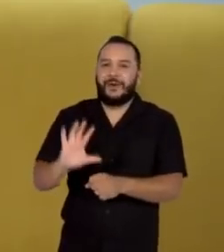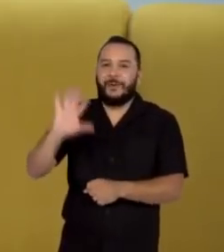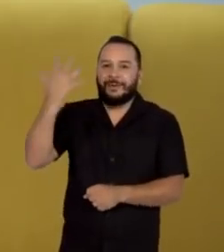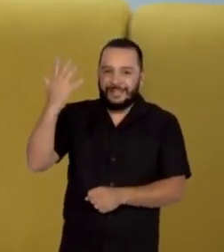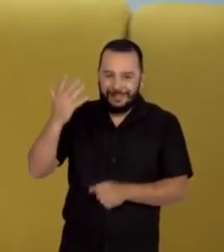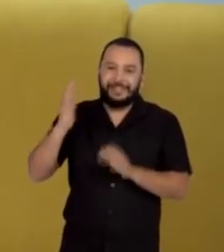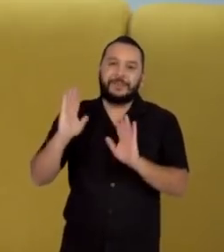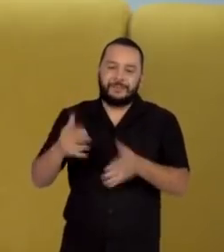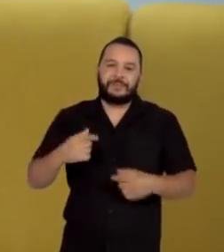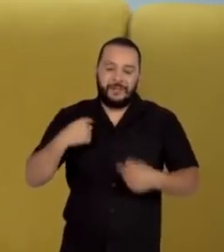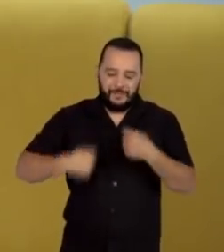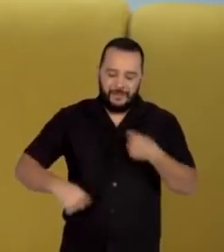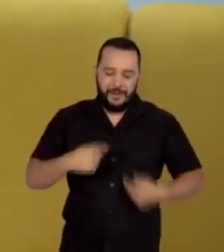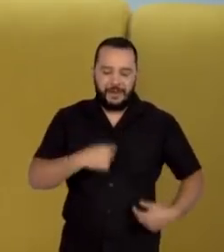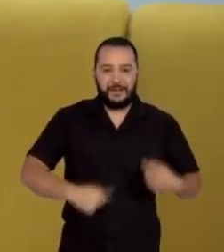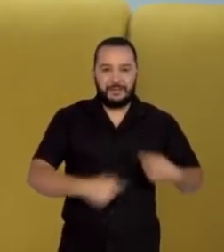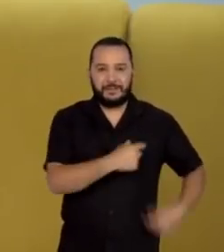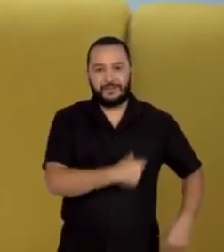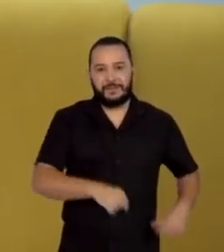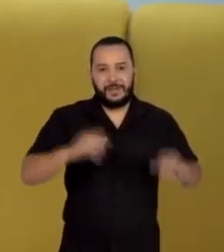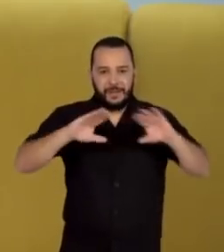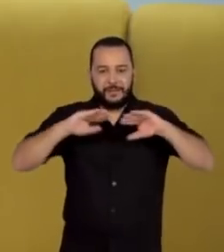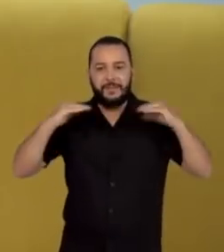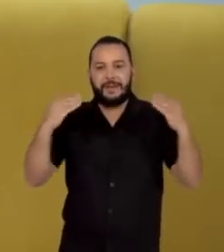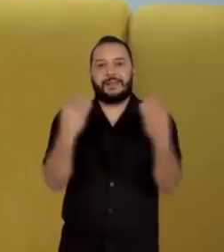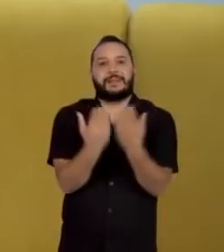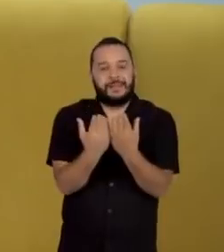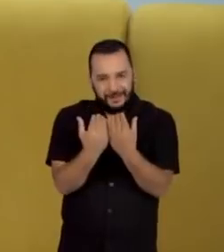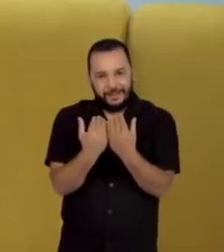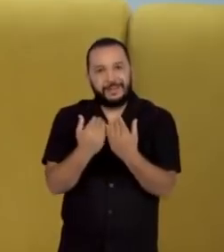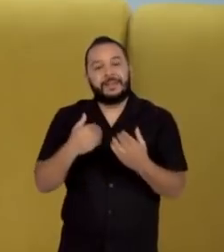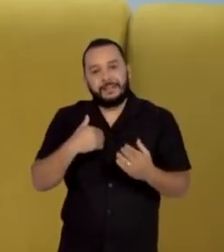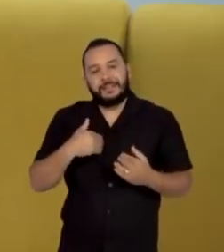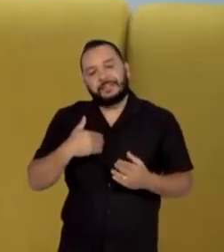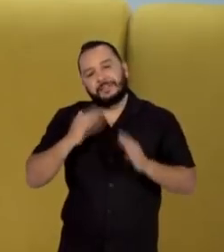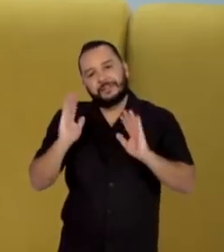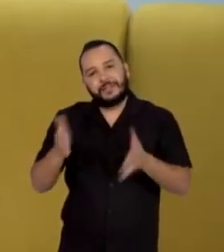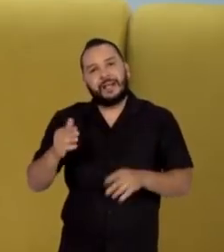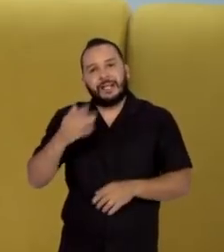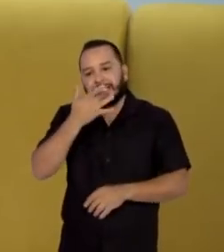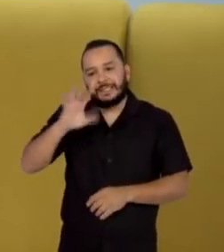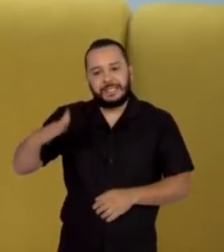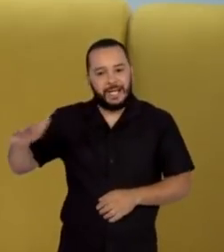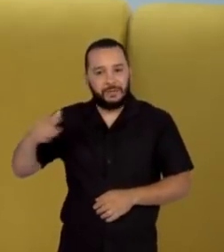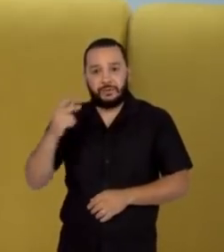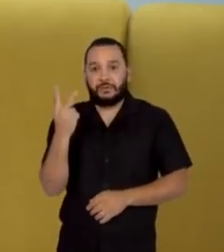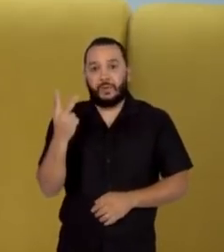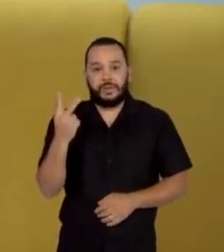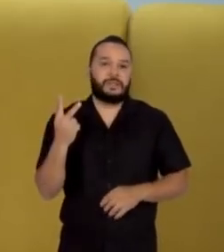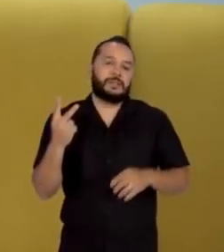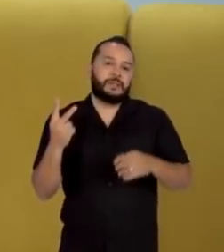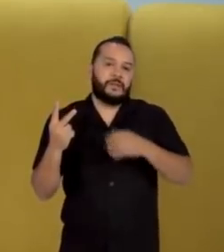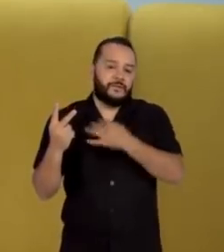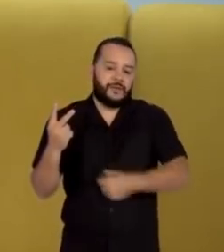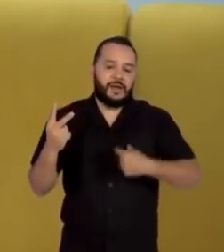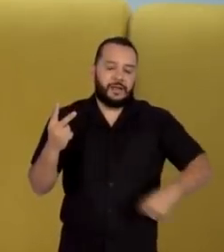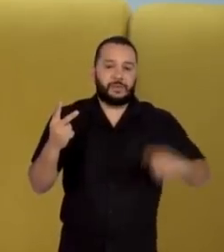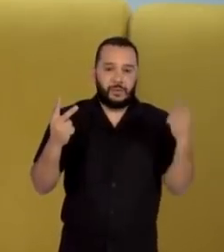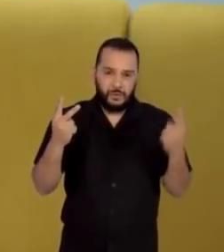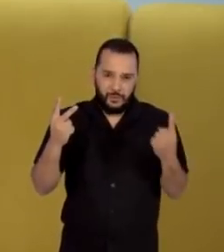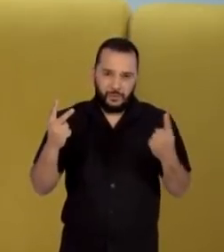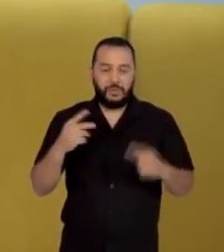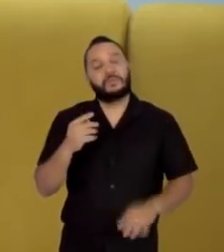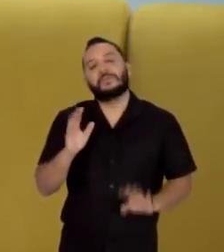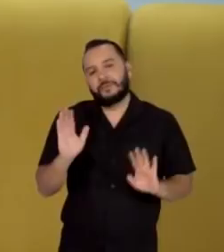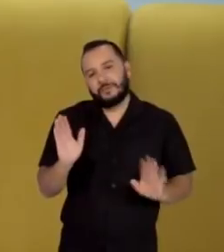do Vasco, no Maracanã, na vitória do Santos por 2-1 aos 32 minutos do segundo tempo. E o Cadu